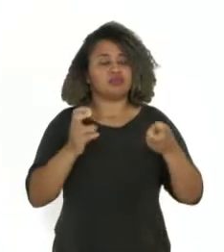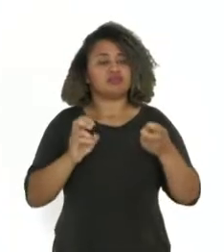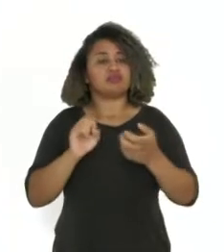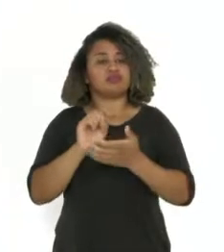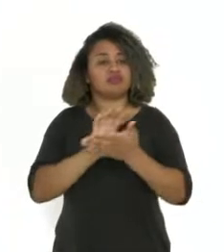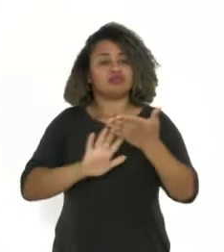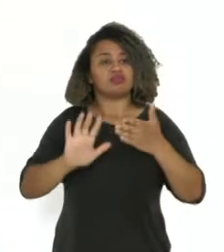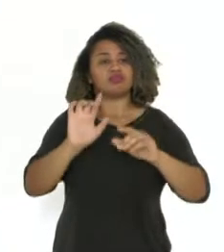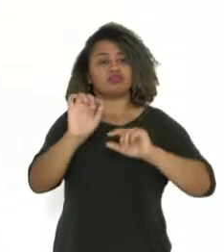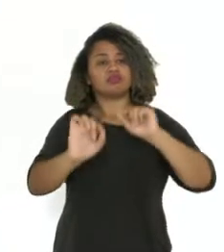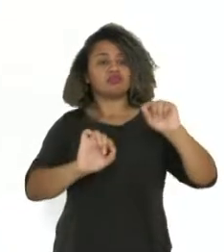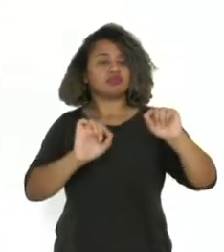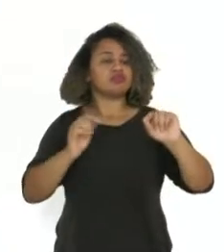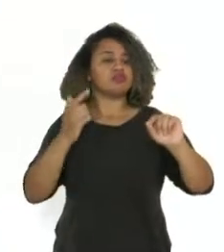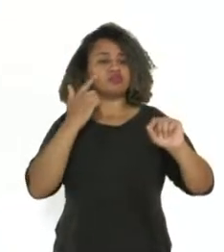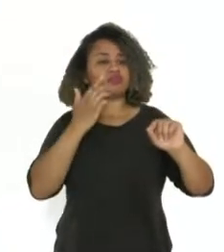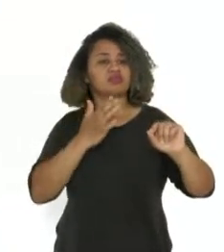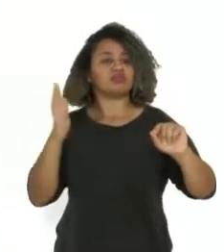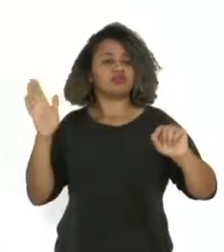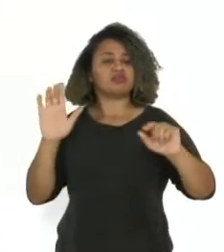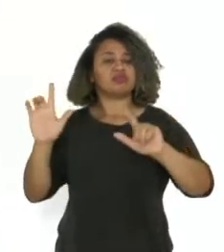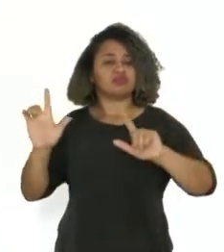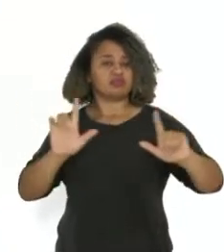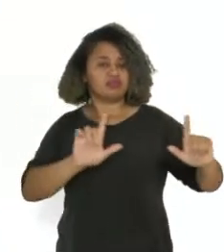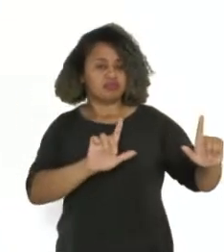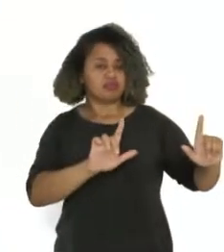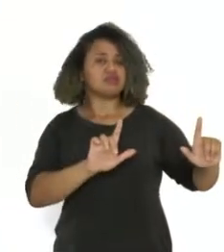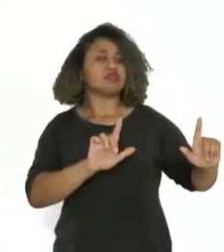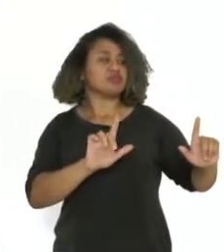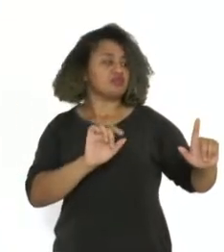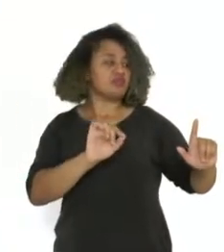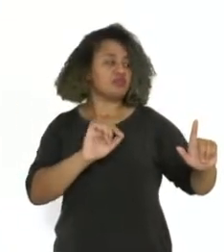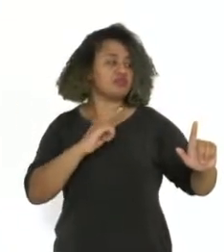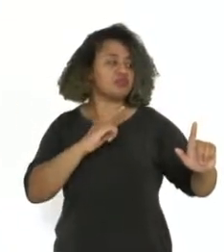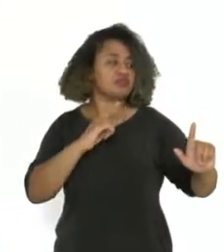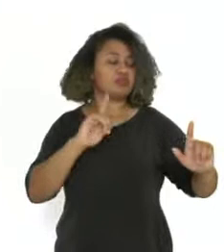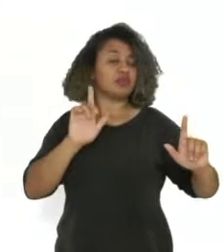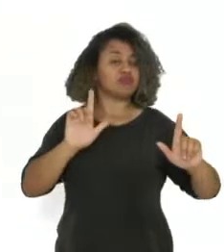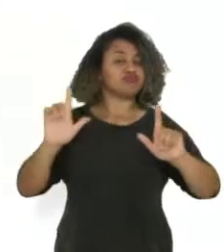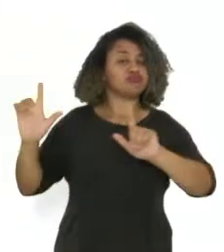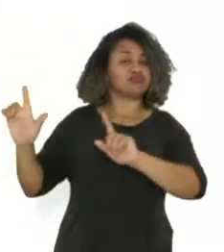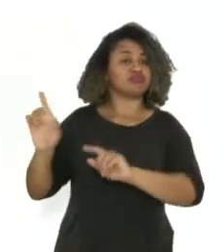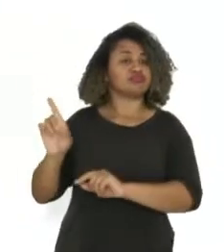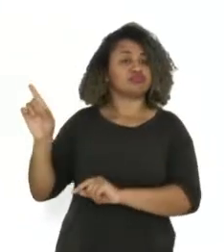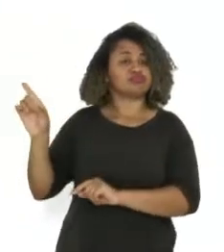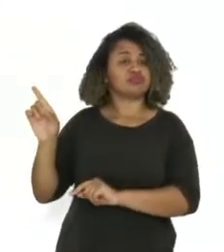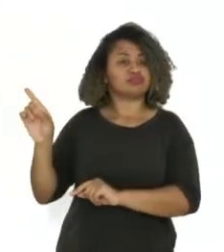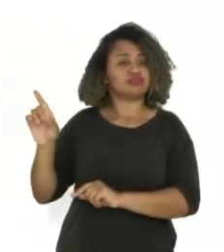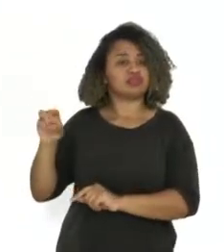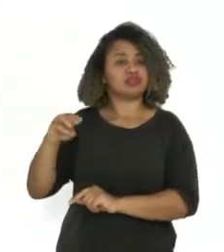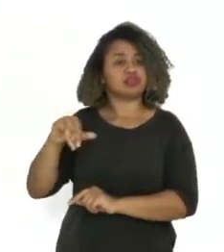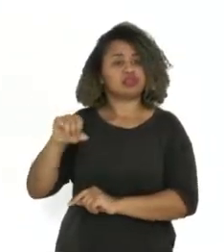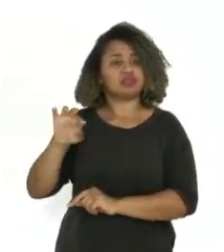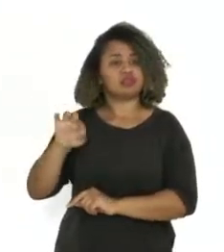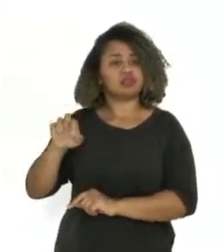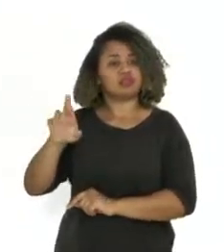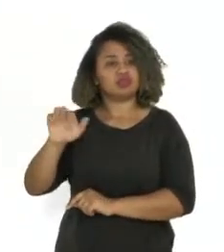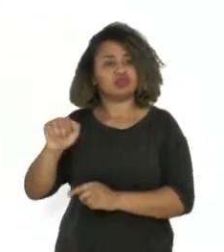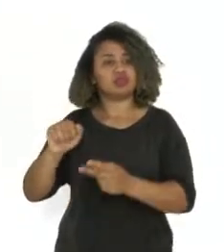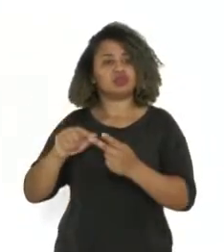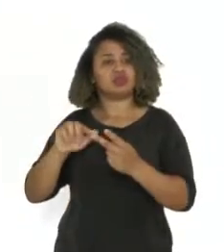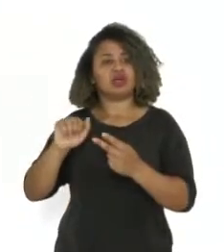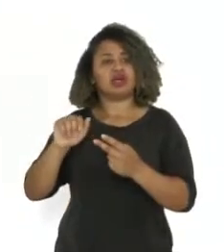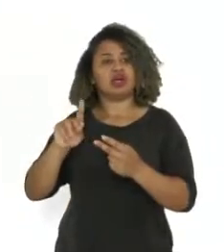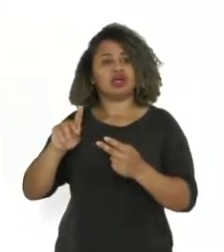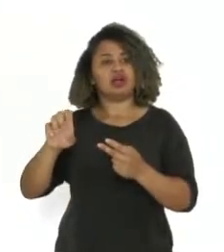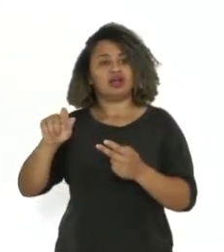ó, né? À esquerda, na parte inferior, ó, mistura. A Pega